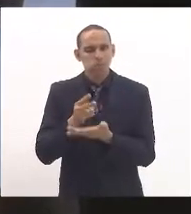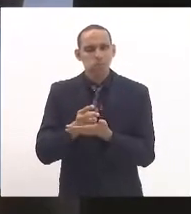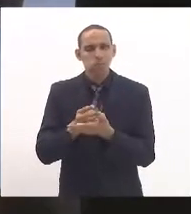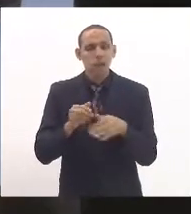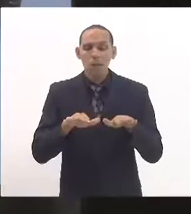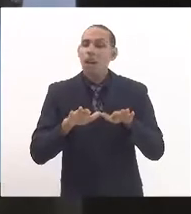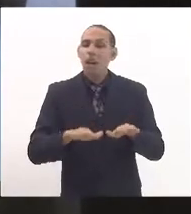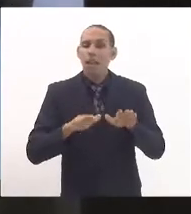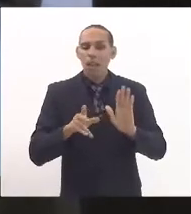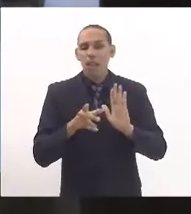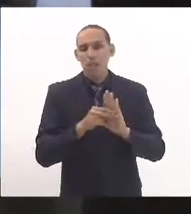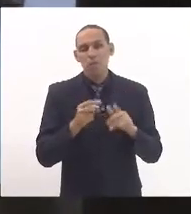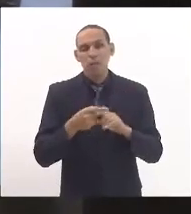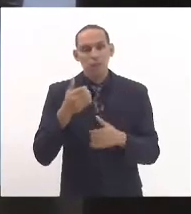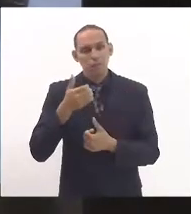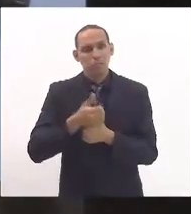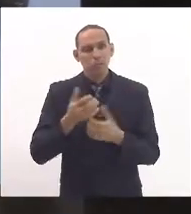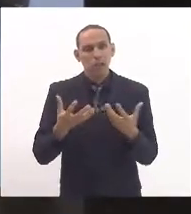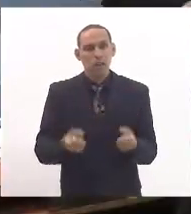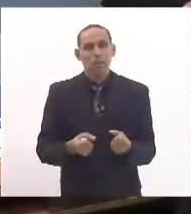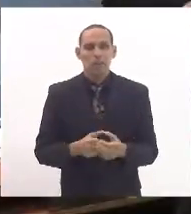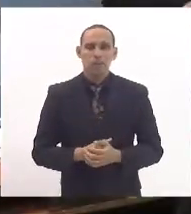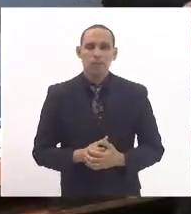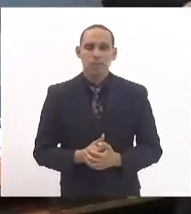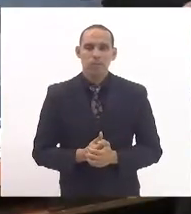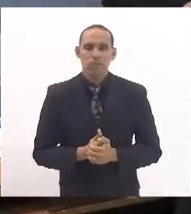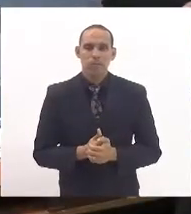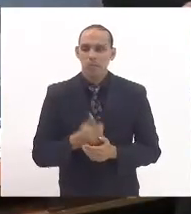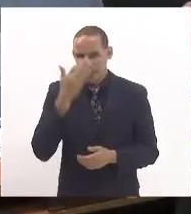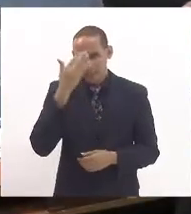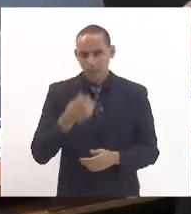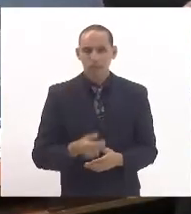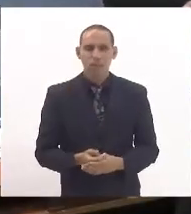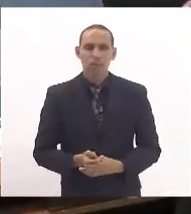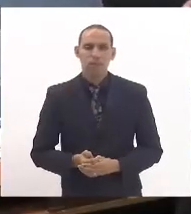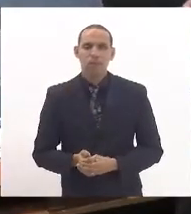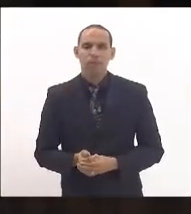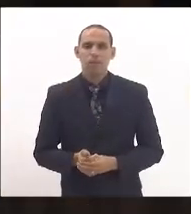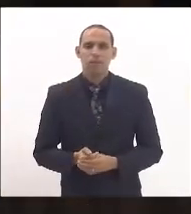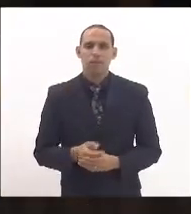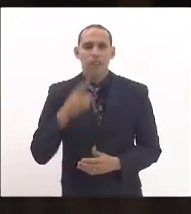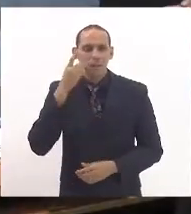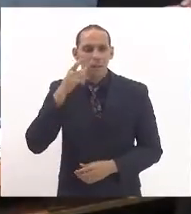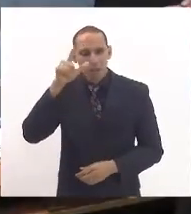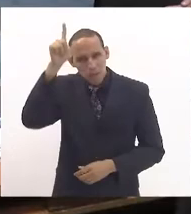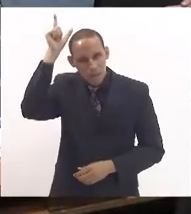que o substitutivo acolheu. Obrigada. Okay. Deputado Luiz.